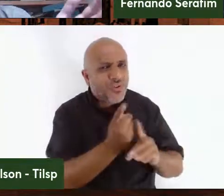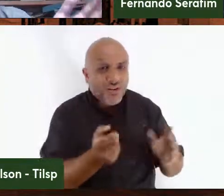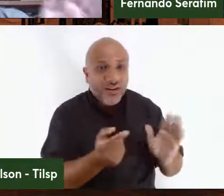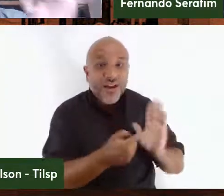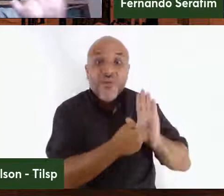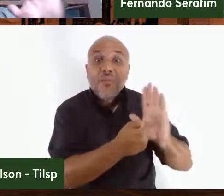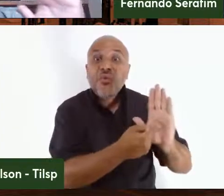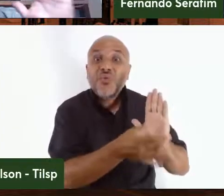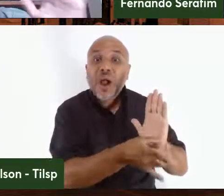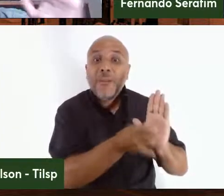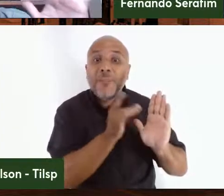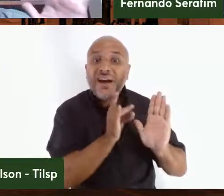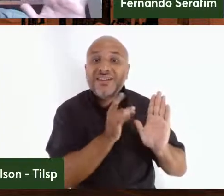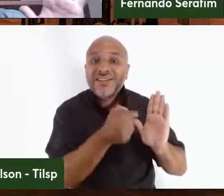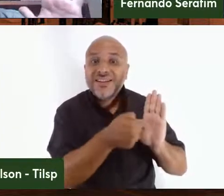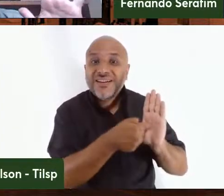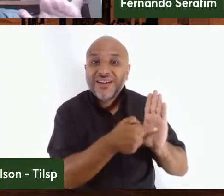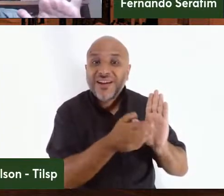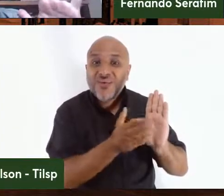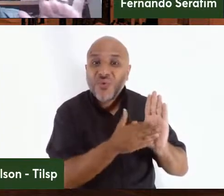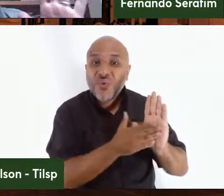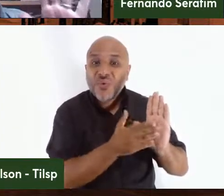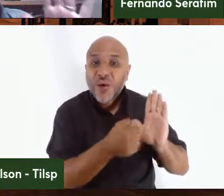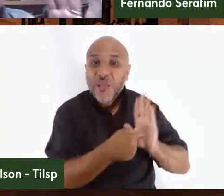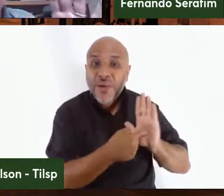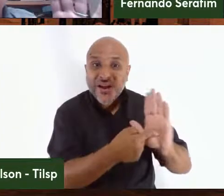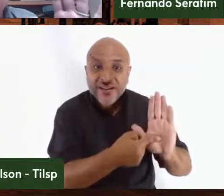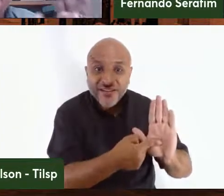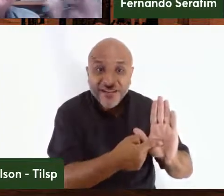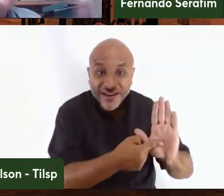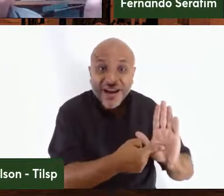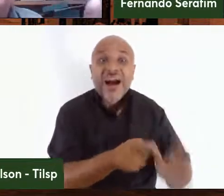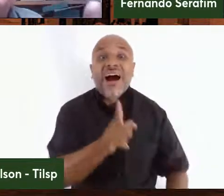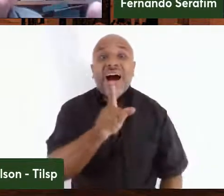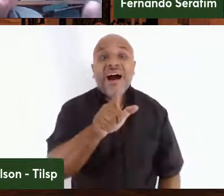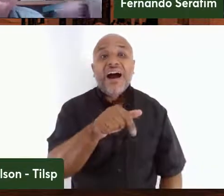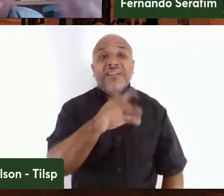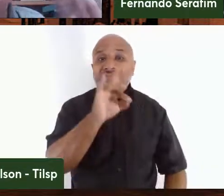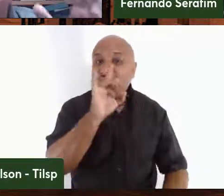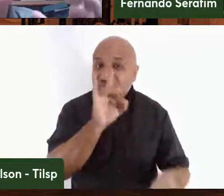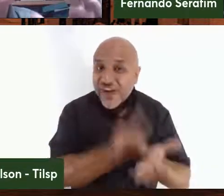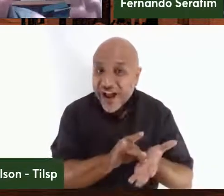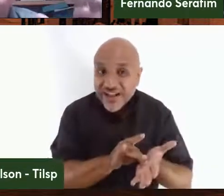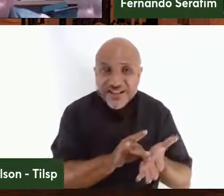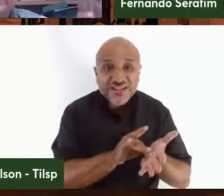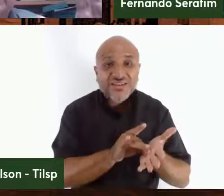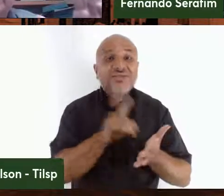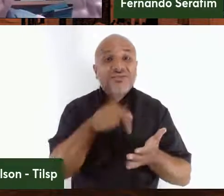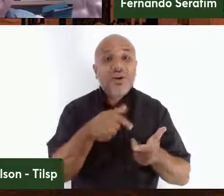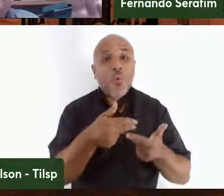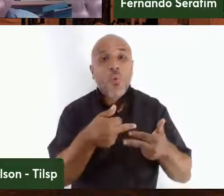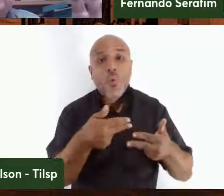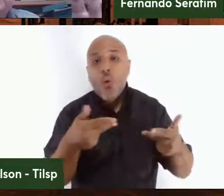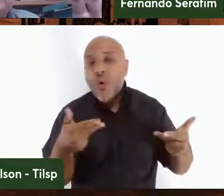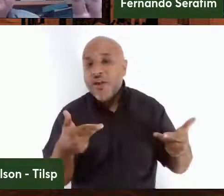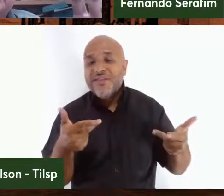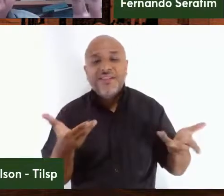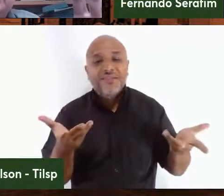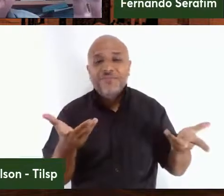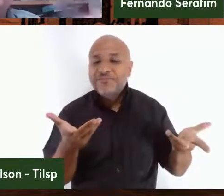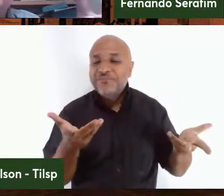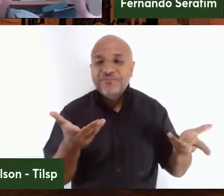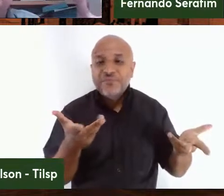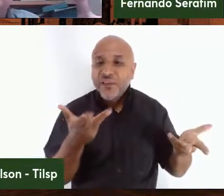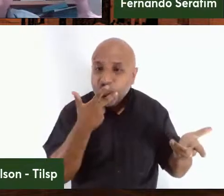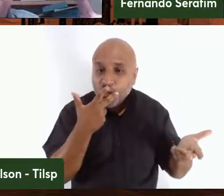a página. Ela me mostrou uma página. Uhum. E, de fato, essas são coisas que, vamos dizer,